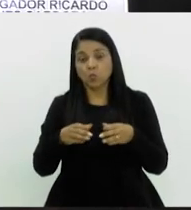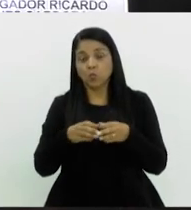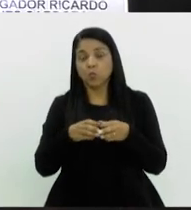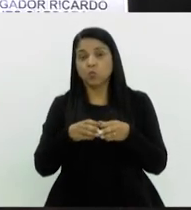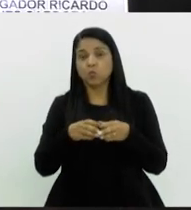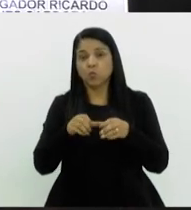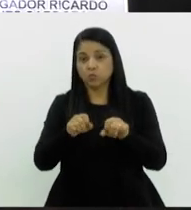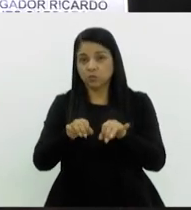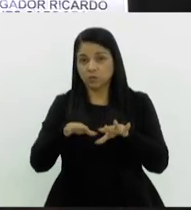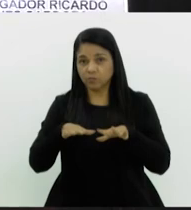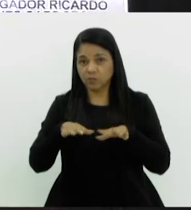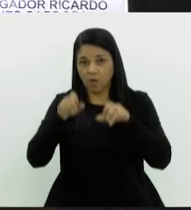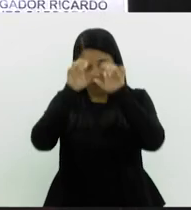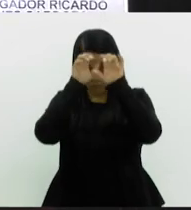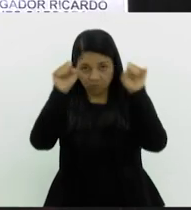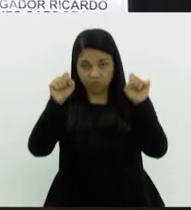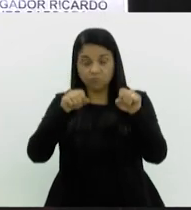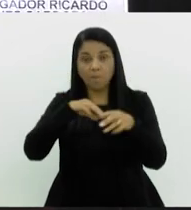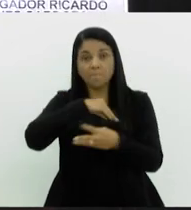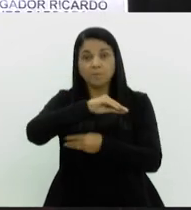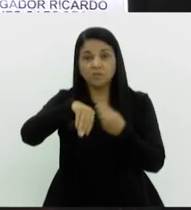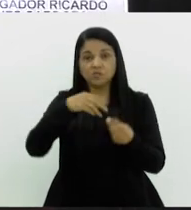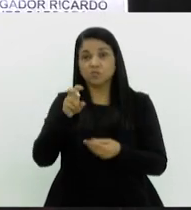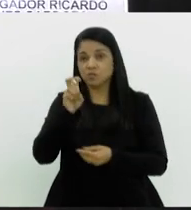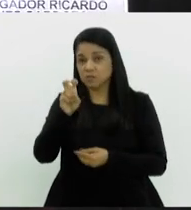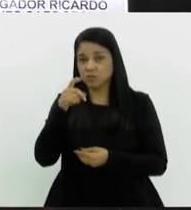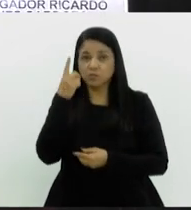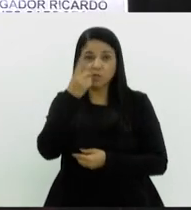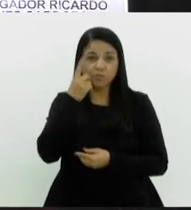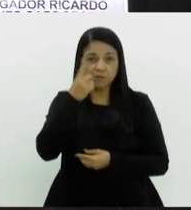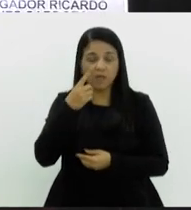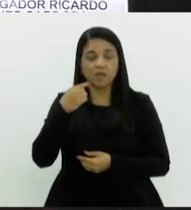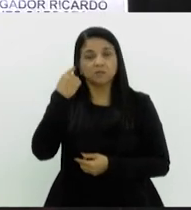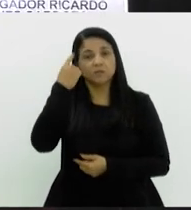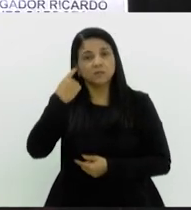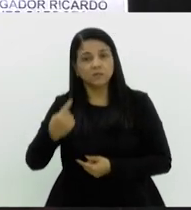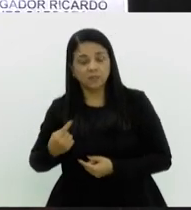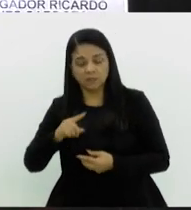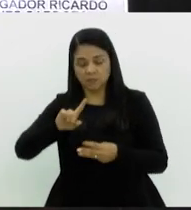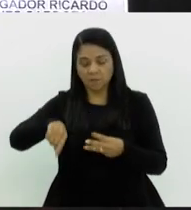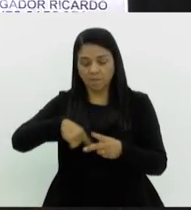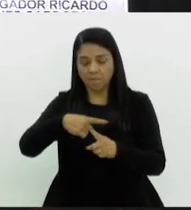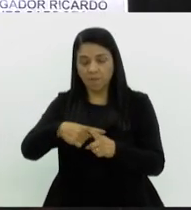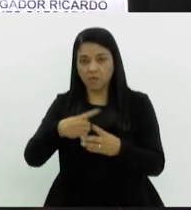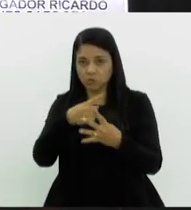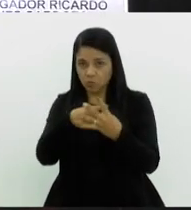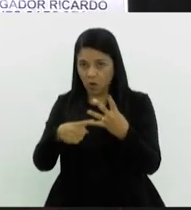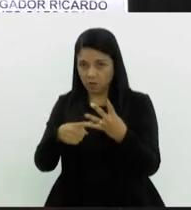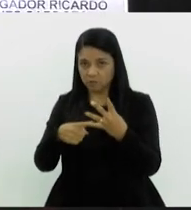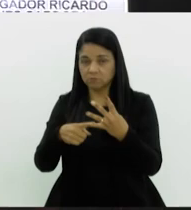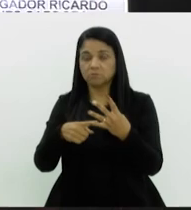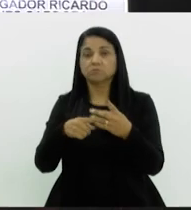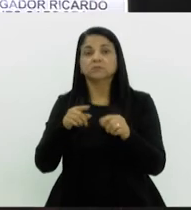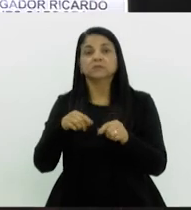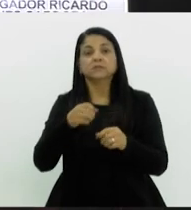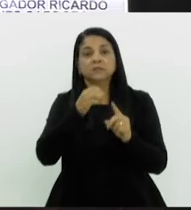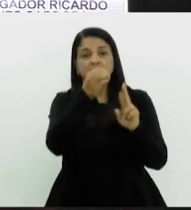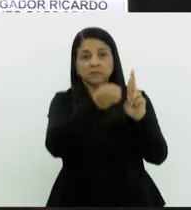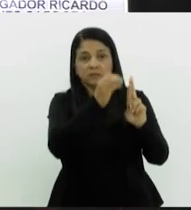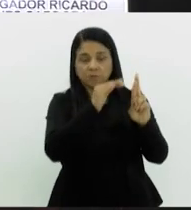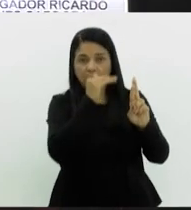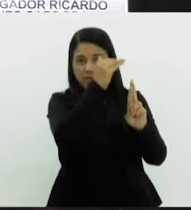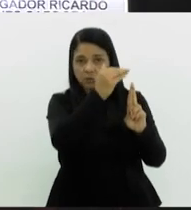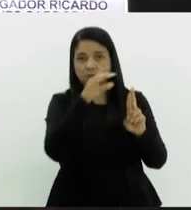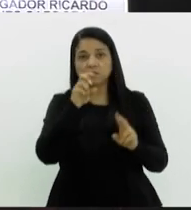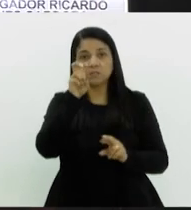composto pelos 5 deputados, a deputada Dani, mais 4 deputados, e 5 desembargadores e desembargadoras,